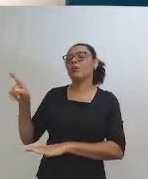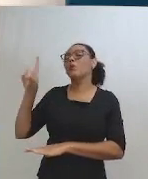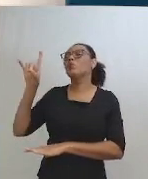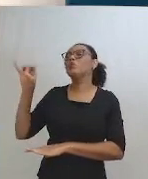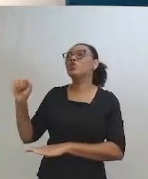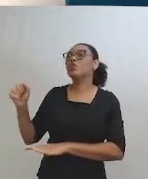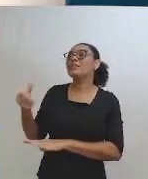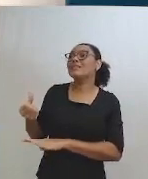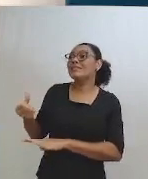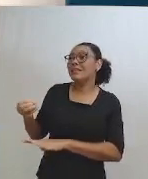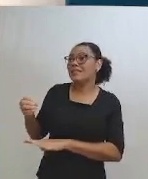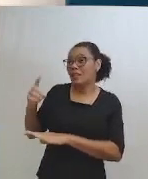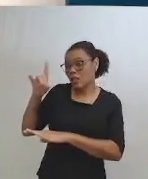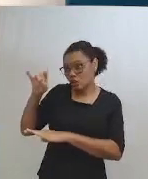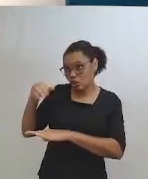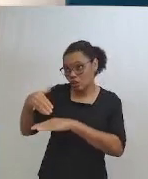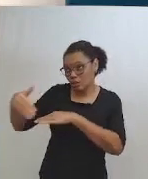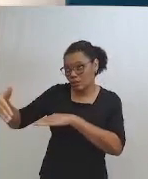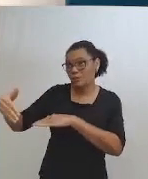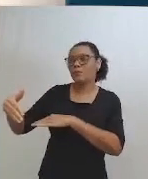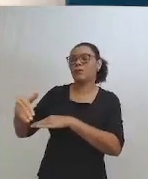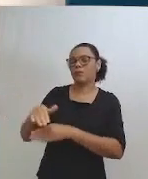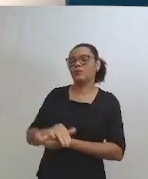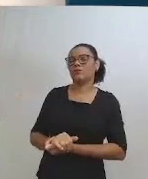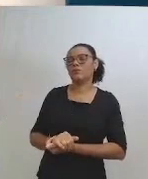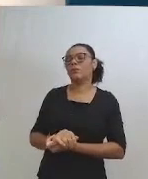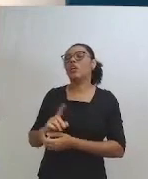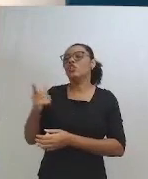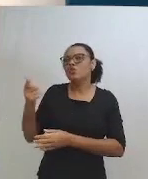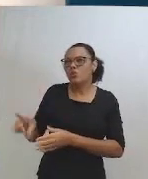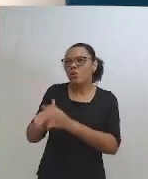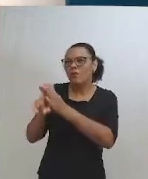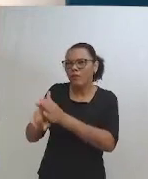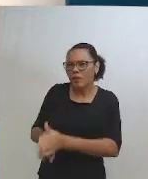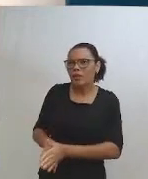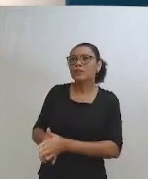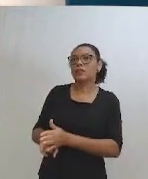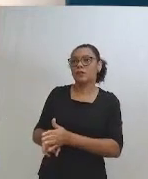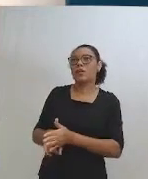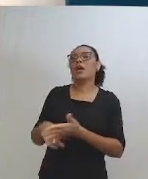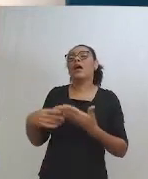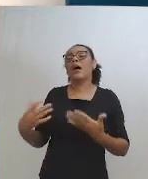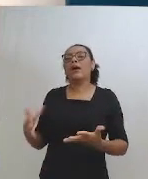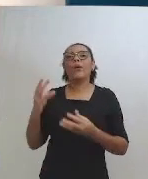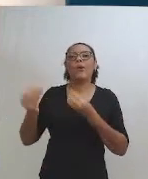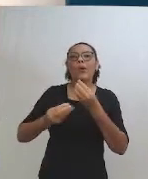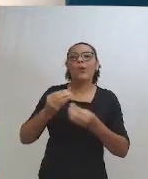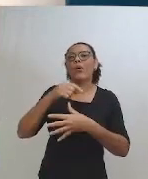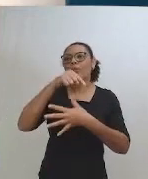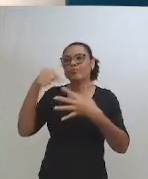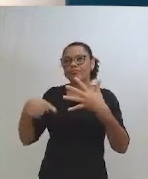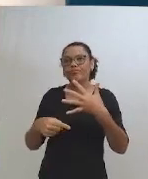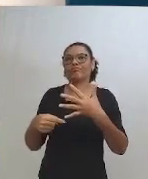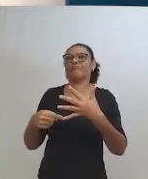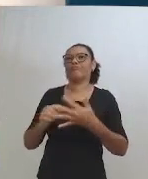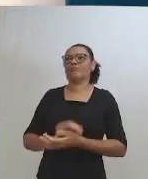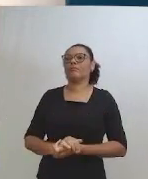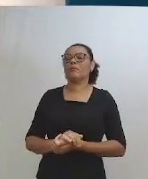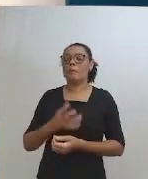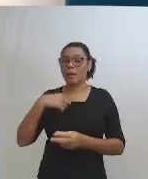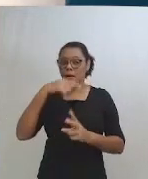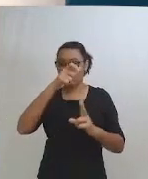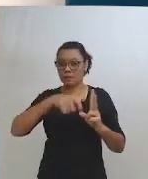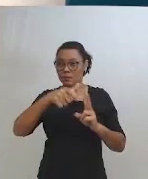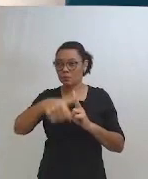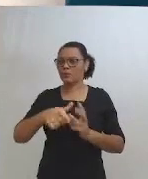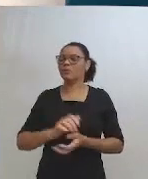caso de impossibilidade, reexamine a situação cautelar dos pacientes. É como eu voto, senhor presidente. Muito obrigado, ministro Sebastião. Como vota o